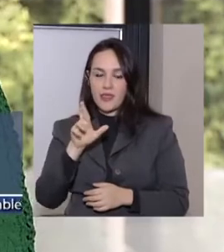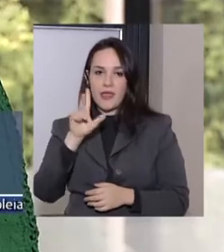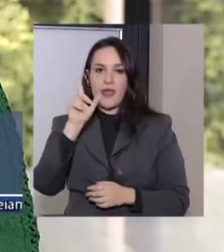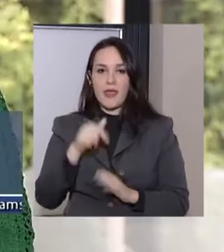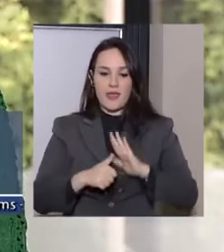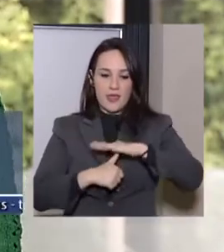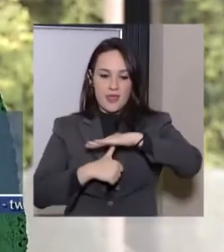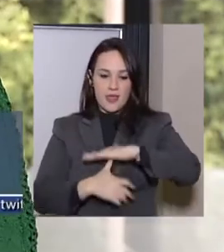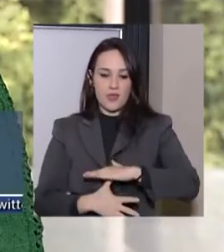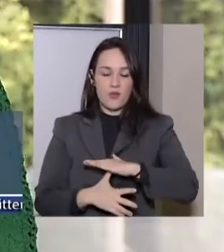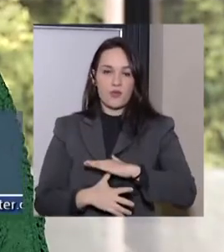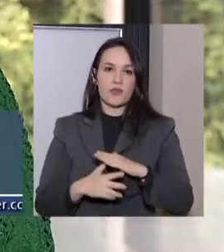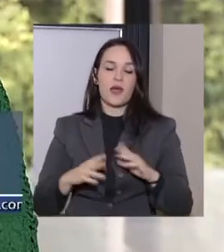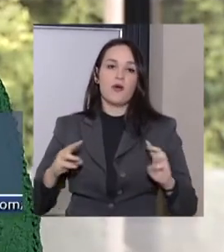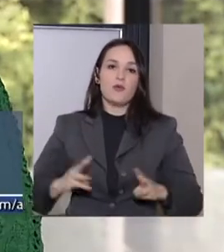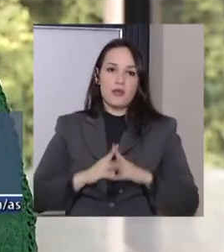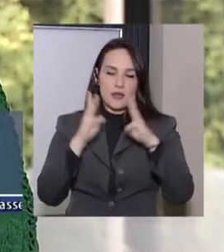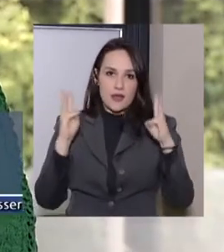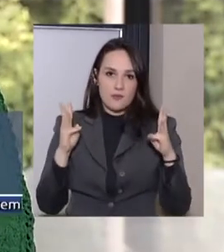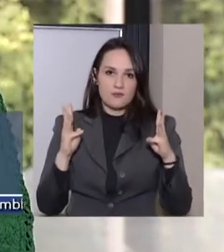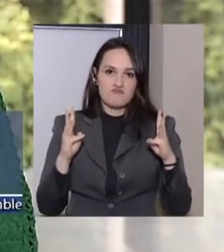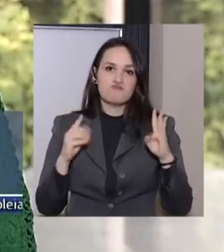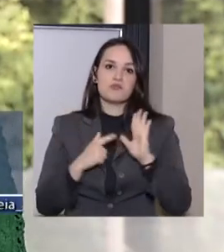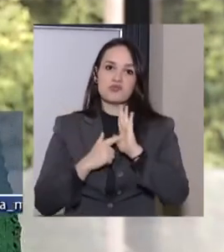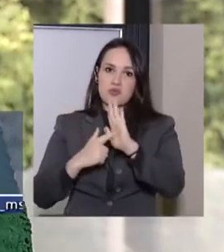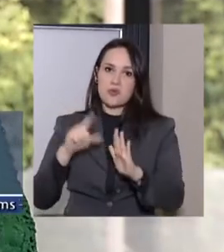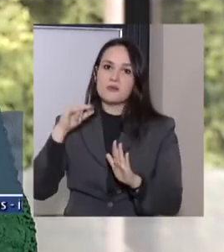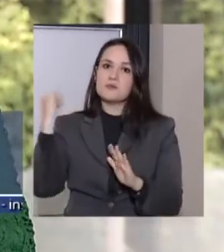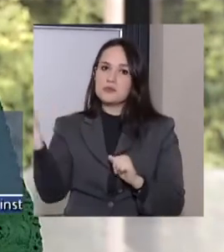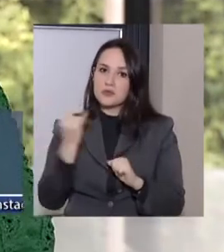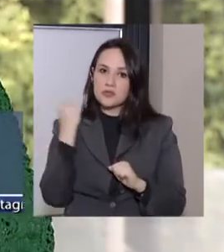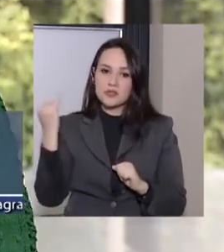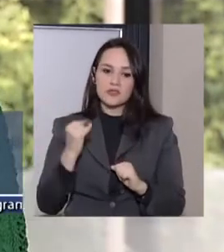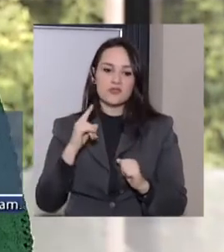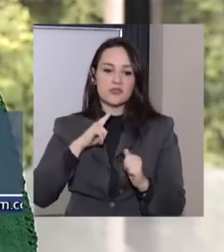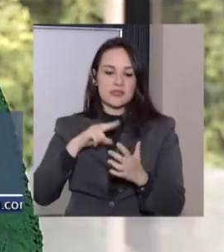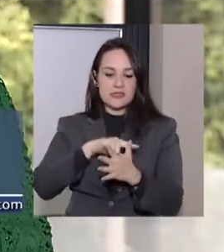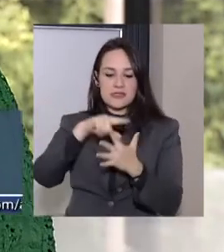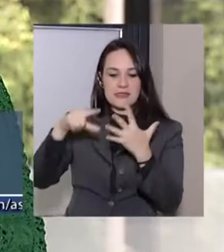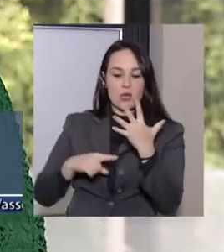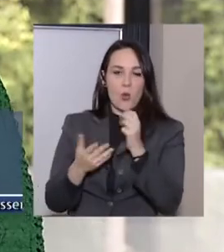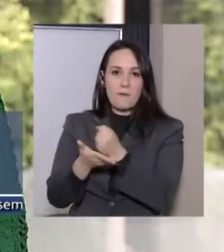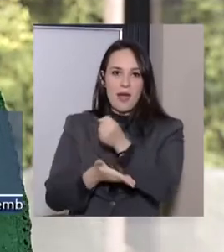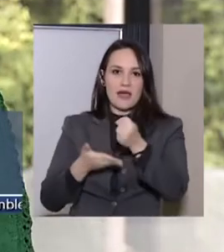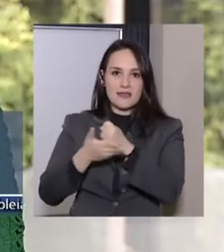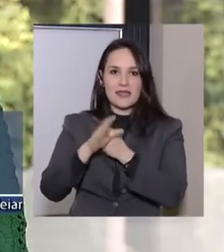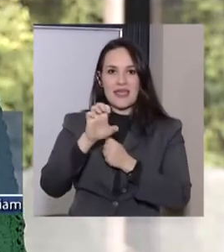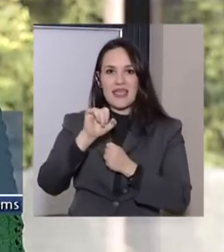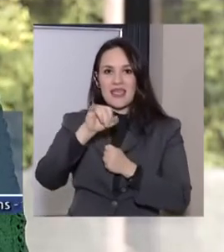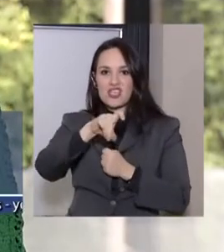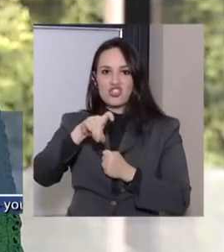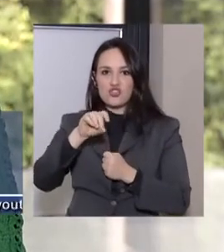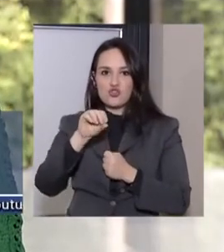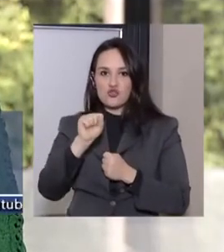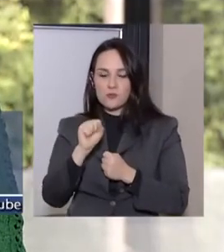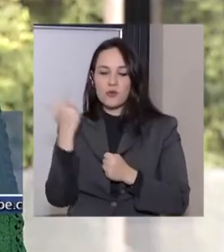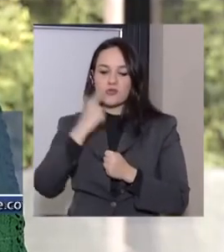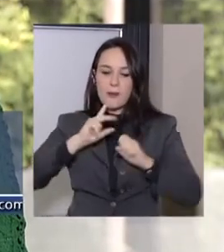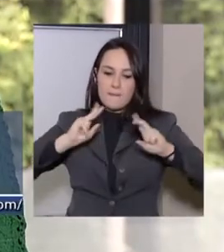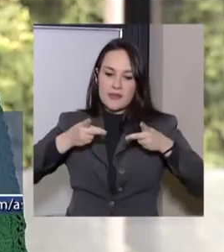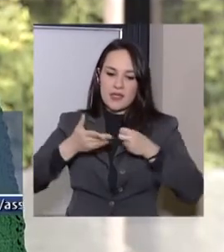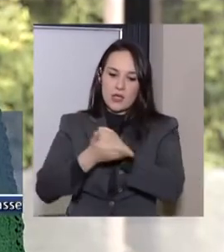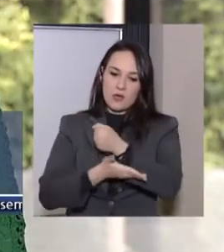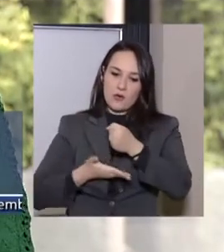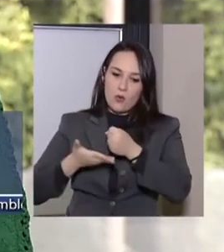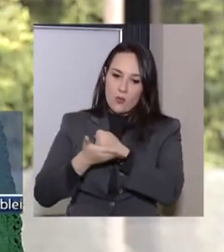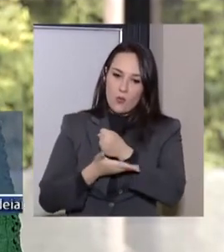Uniderp, como ele destacou aí a importância desses cinco eixos para manter toda a qualidade de ensino aqui de Mato